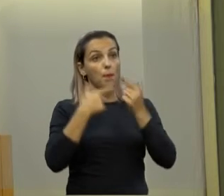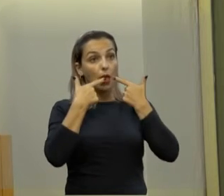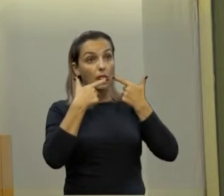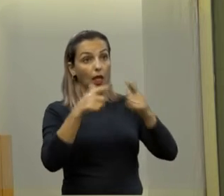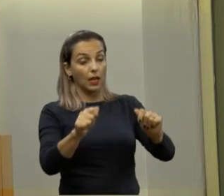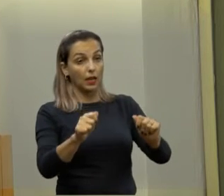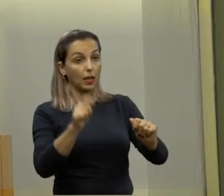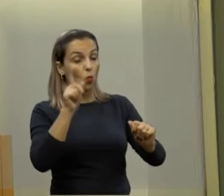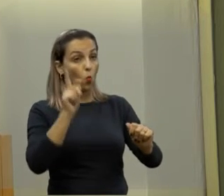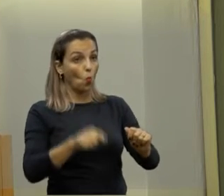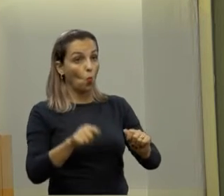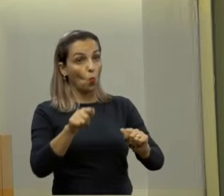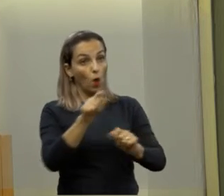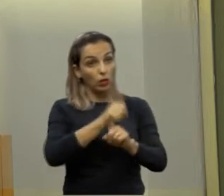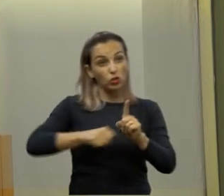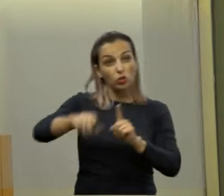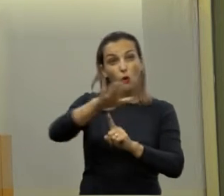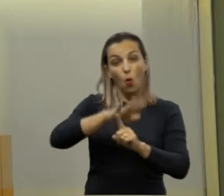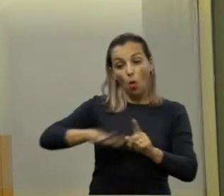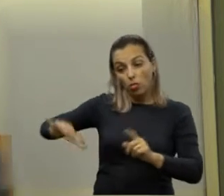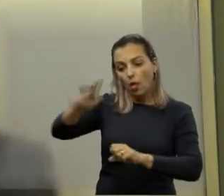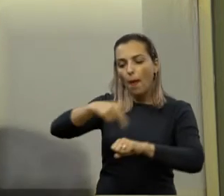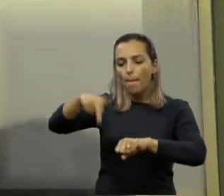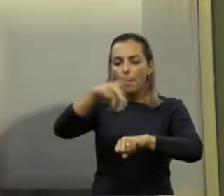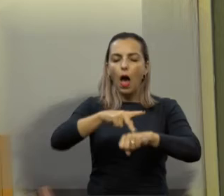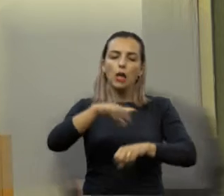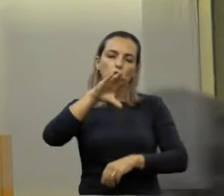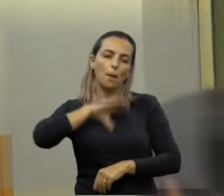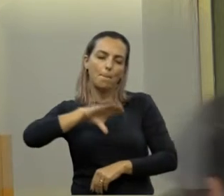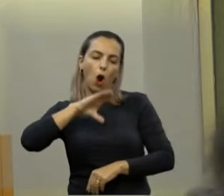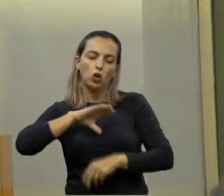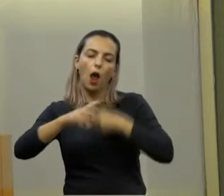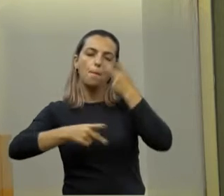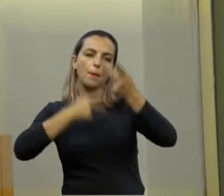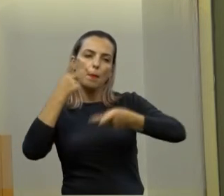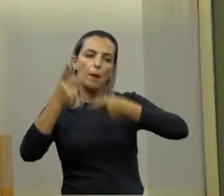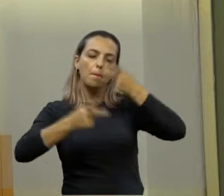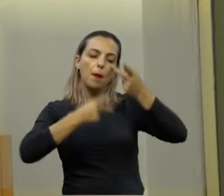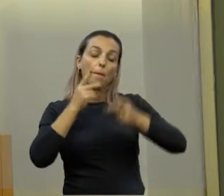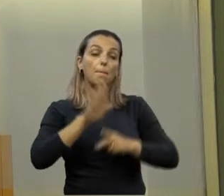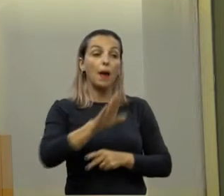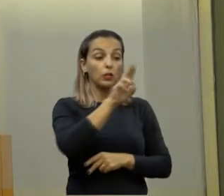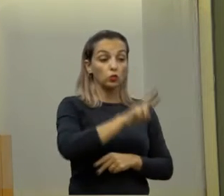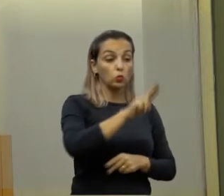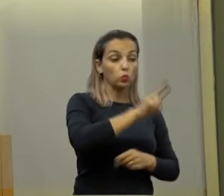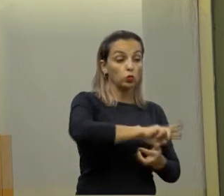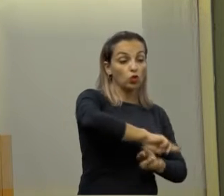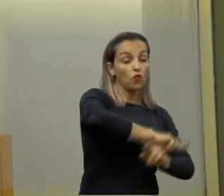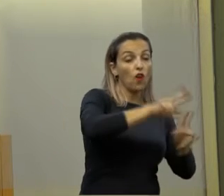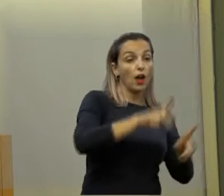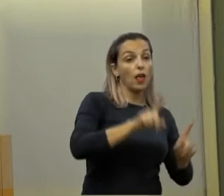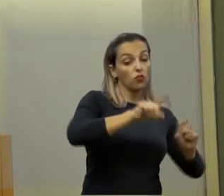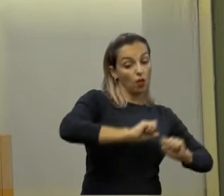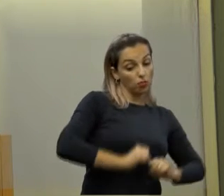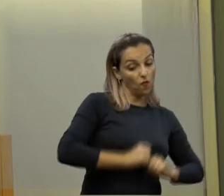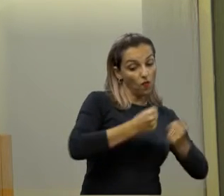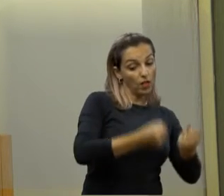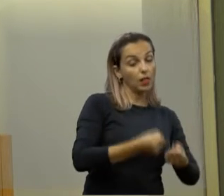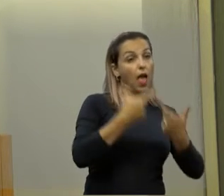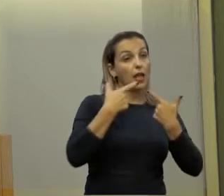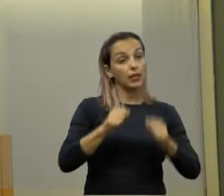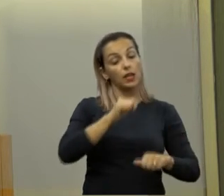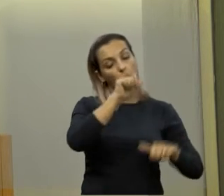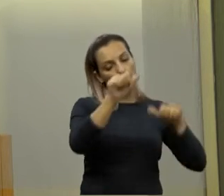formalização no contexto dos países que falam português Argel tra questão Mas usa o plural deve ser defendido a língua é